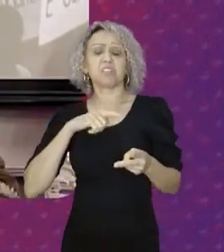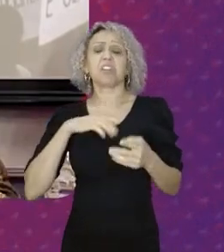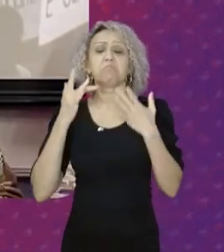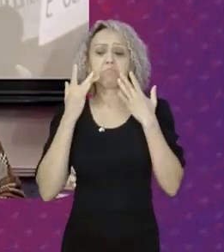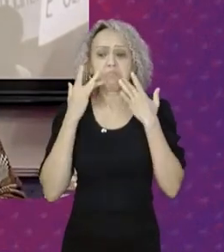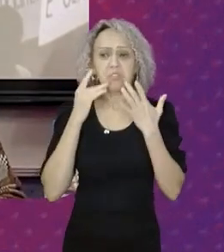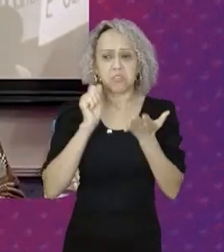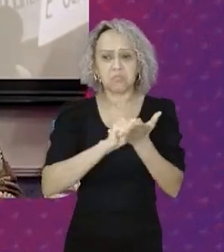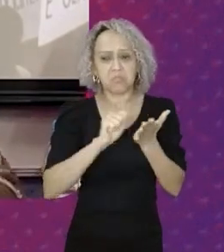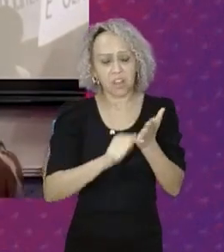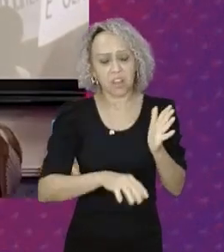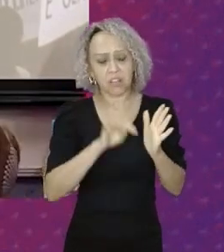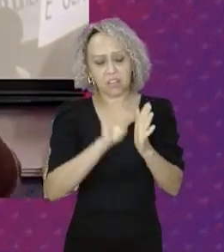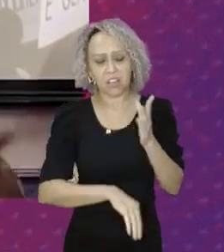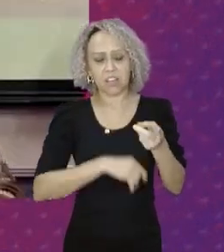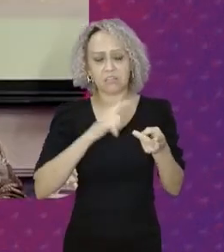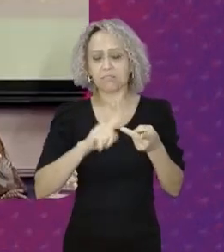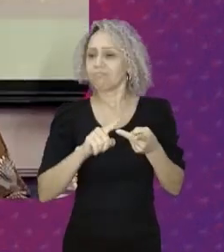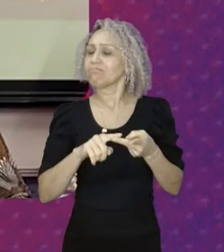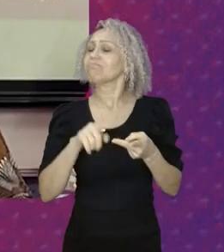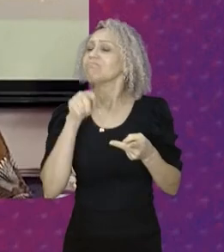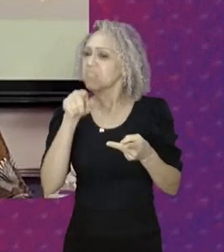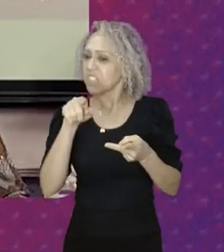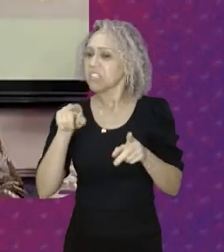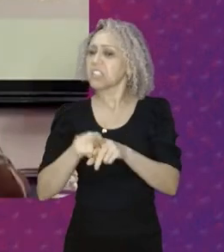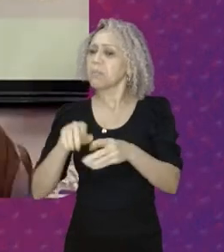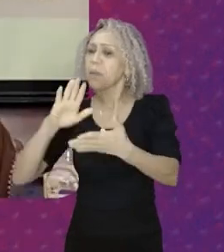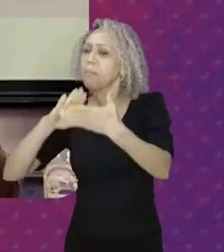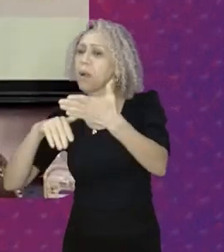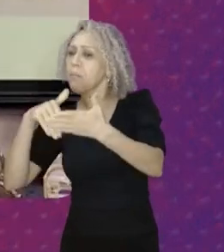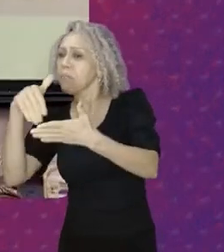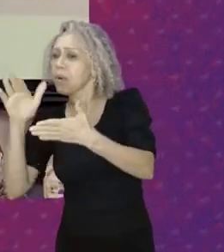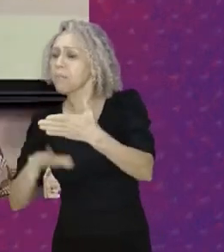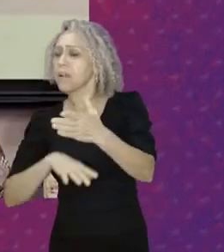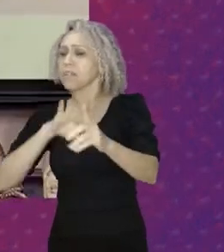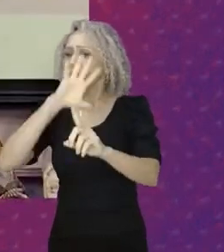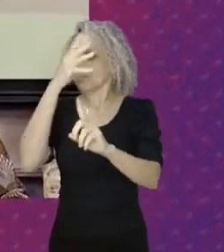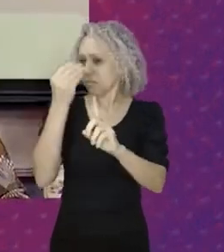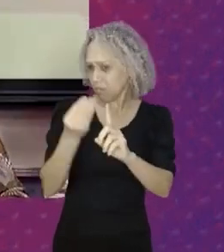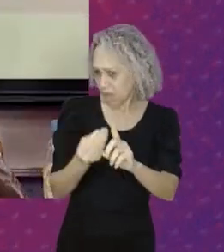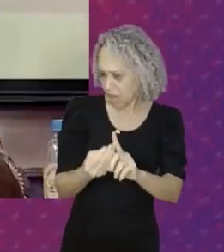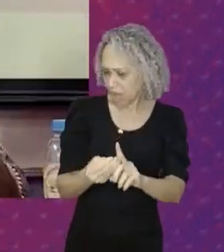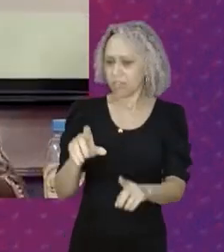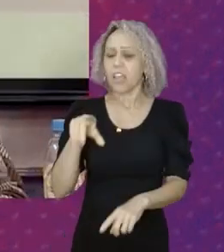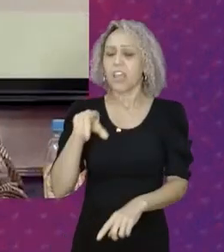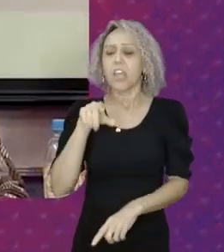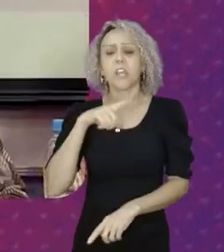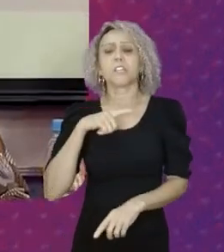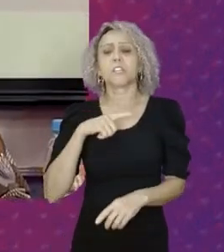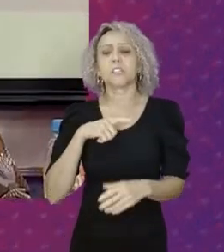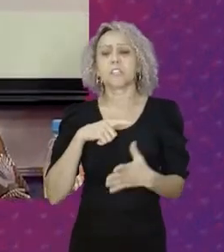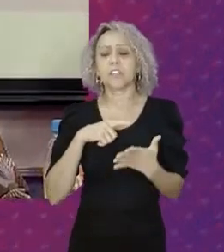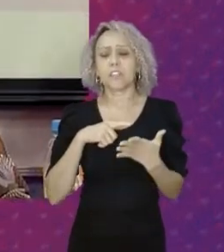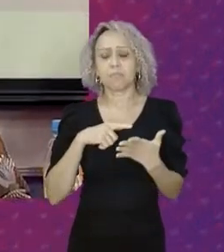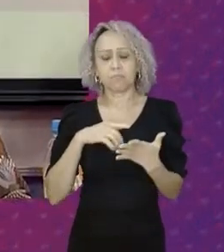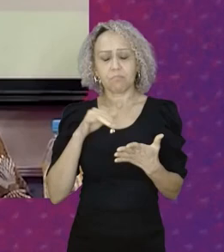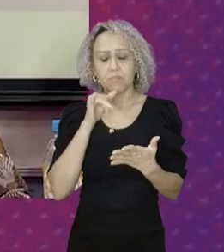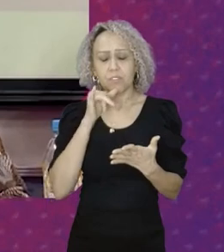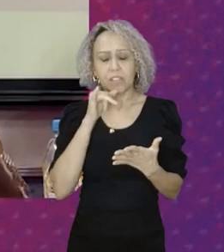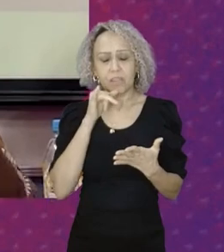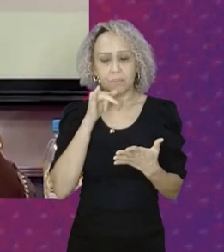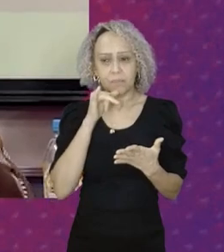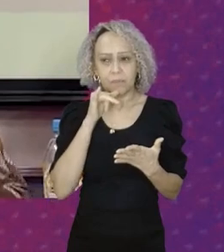um ano no Inhotim, porque ele também era artista plástico. Ele tem peças de teatro, vai estrear esse final de semana uma